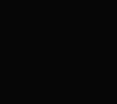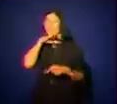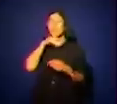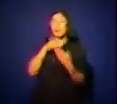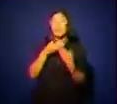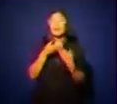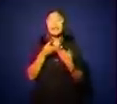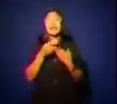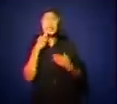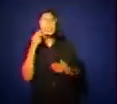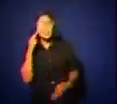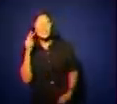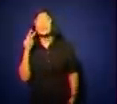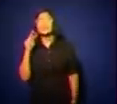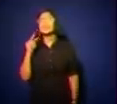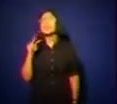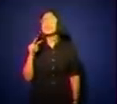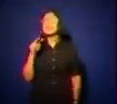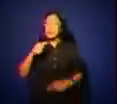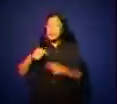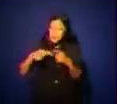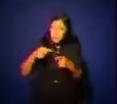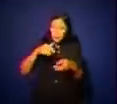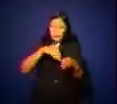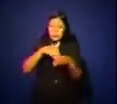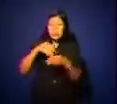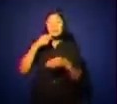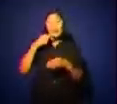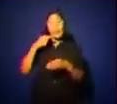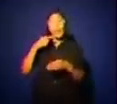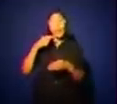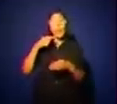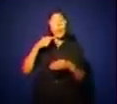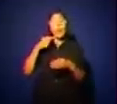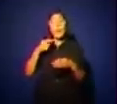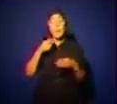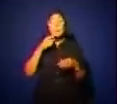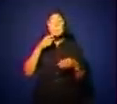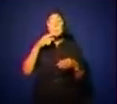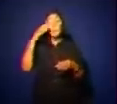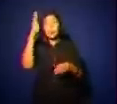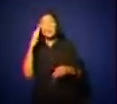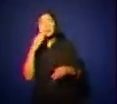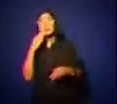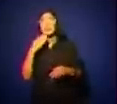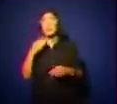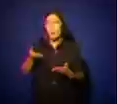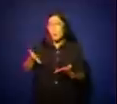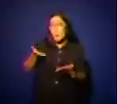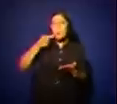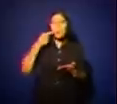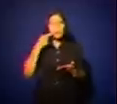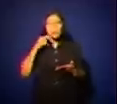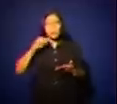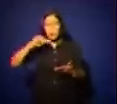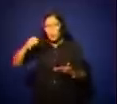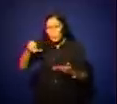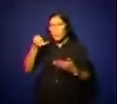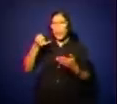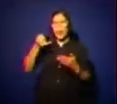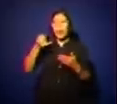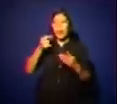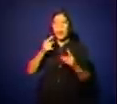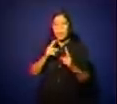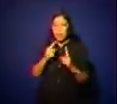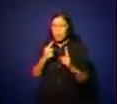a gente viu logo após as eleições o mercado reagir fortemente o Real apreciar a curva de juros